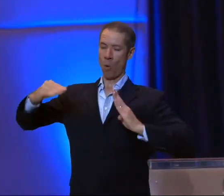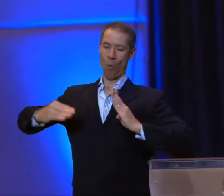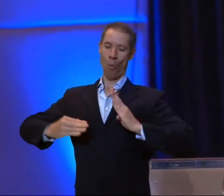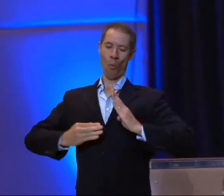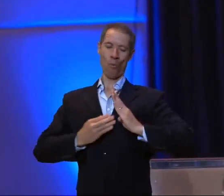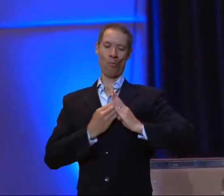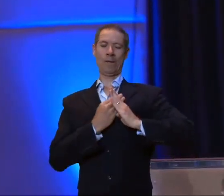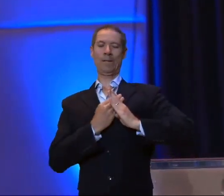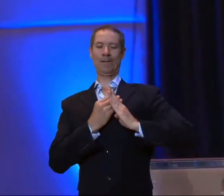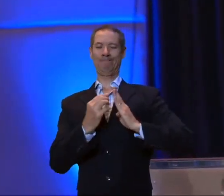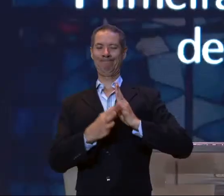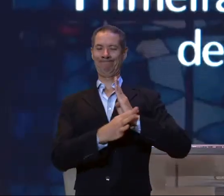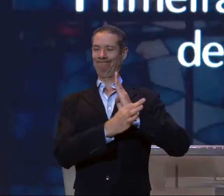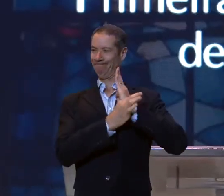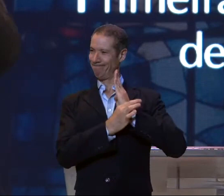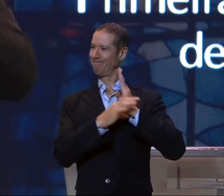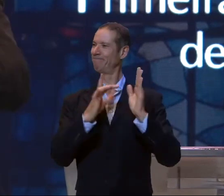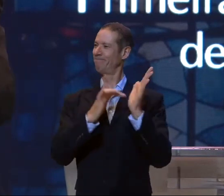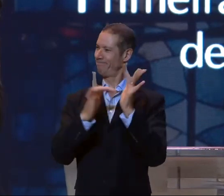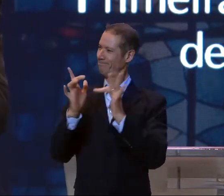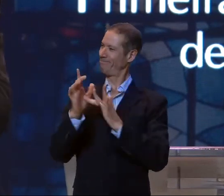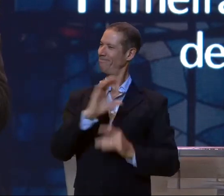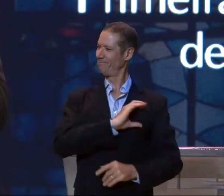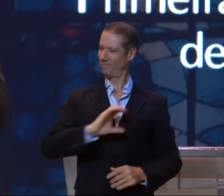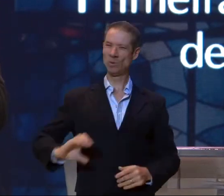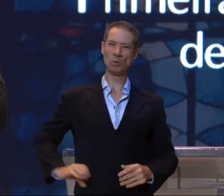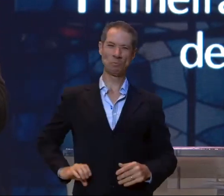vossos corações em Cristo Jesus.